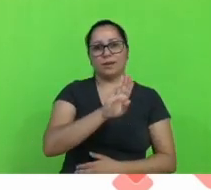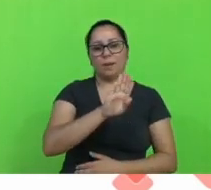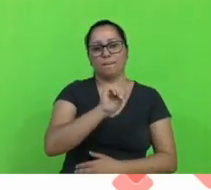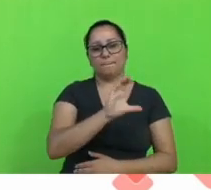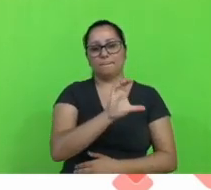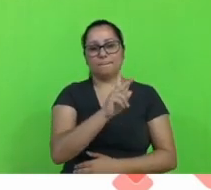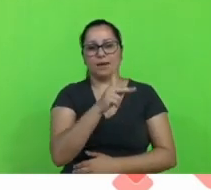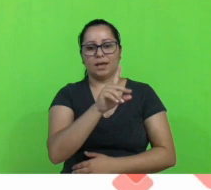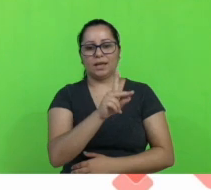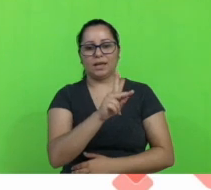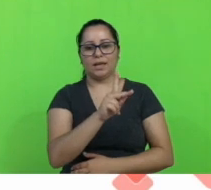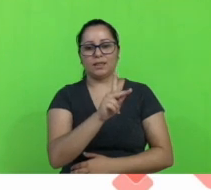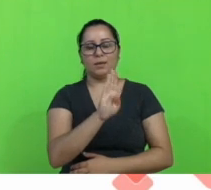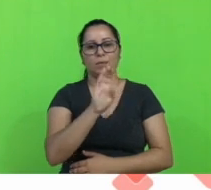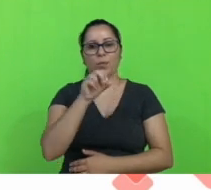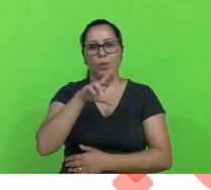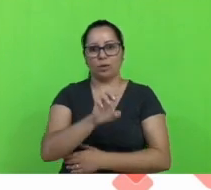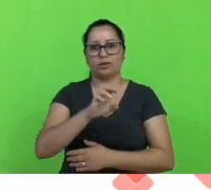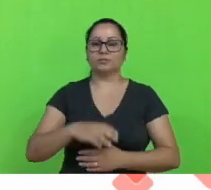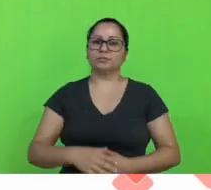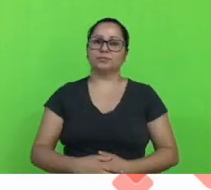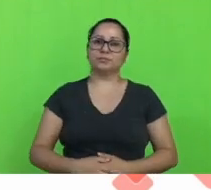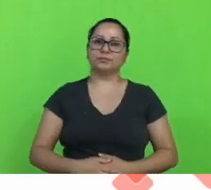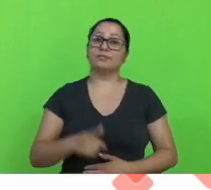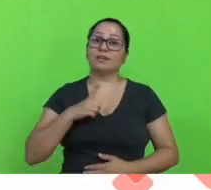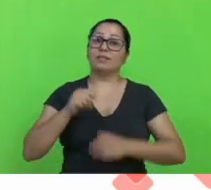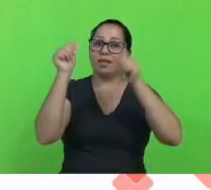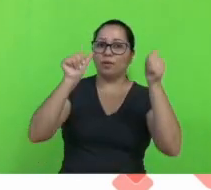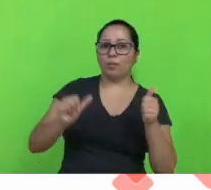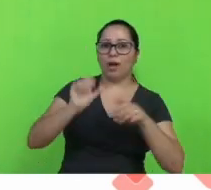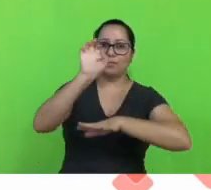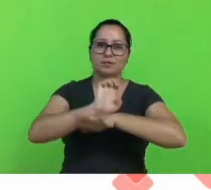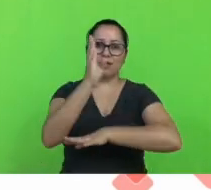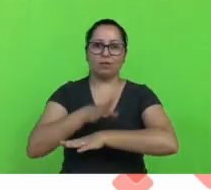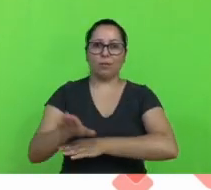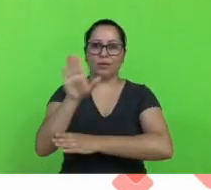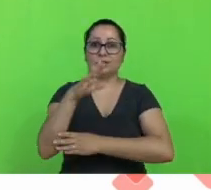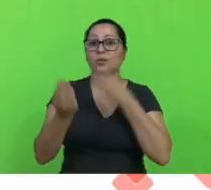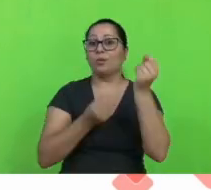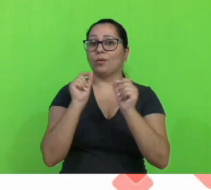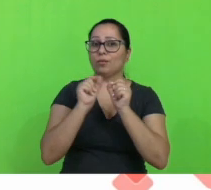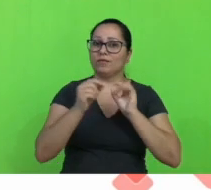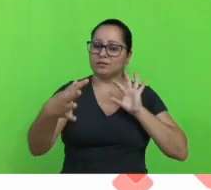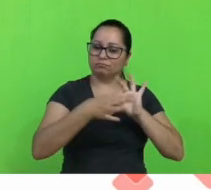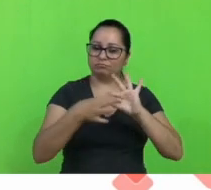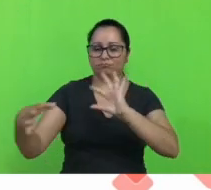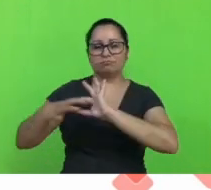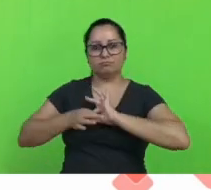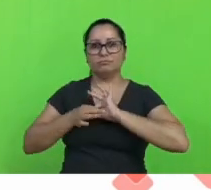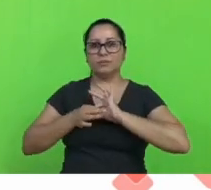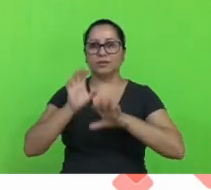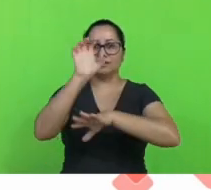o backbone da Rede Nacional de Pesquisa, da RNP. Então, aqui nós temos o mapa, né, dos estados do Brasil e como é feita